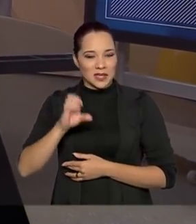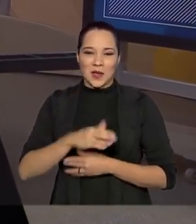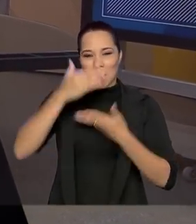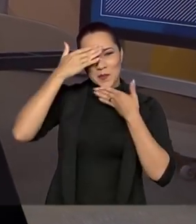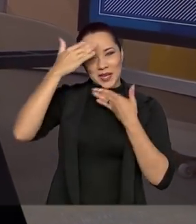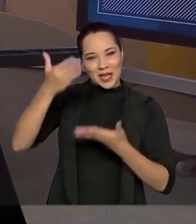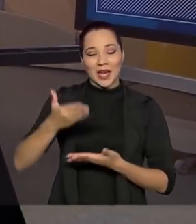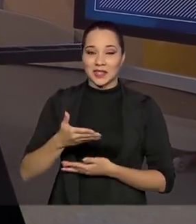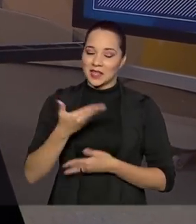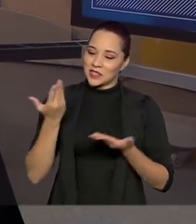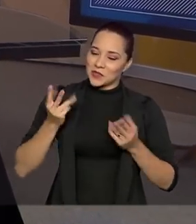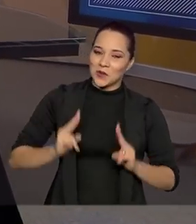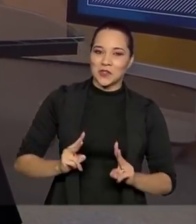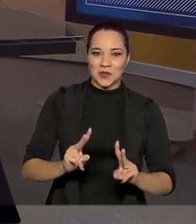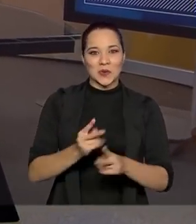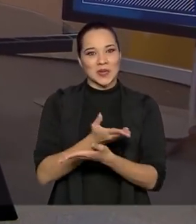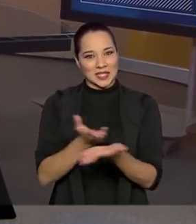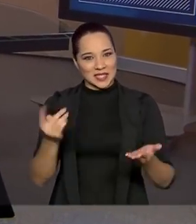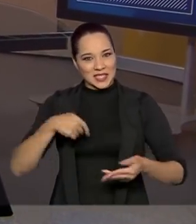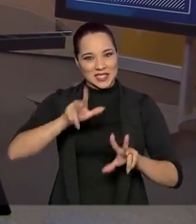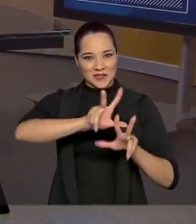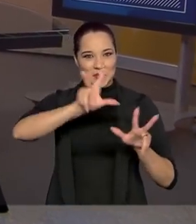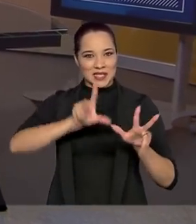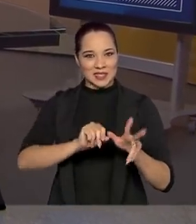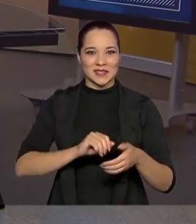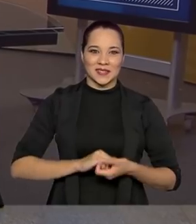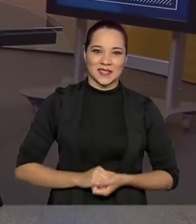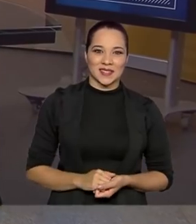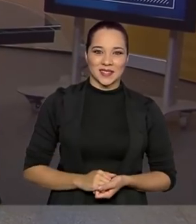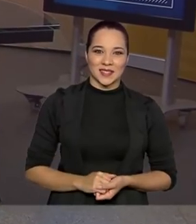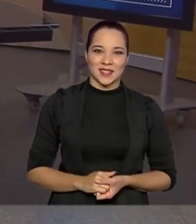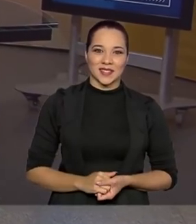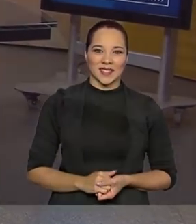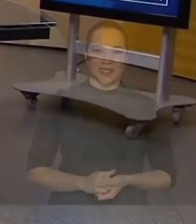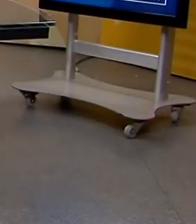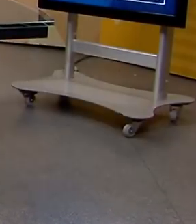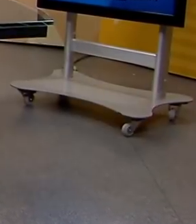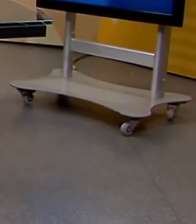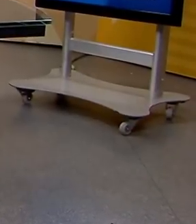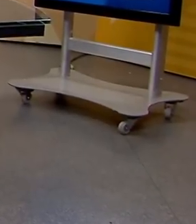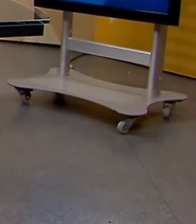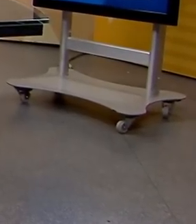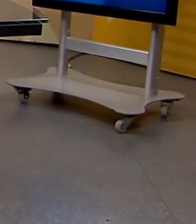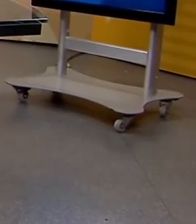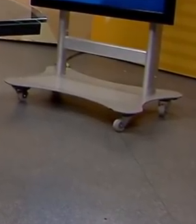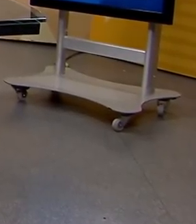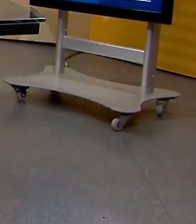companhia e o Brasil continua em pauta aqui na TV Brasil.